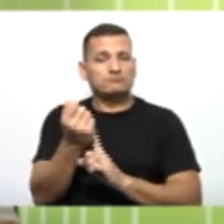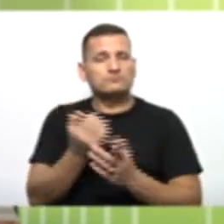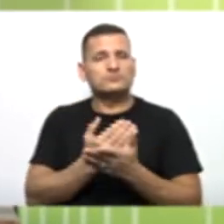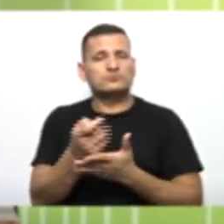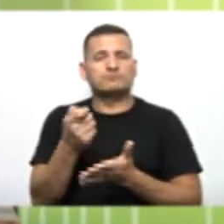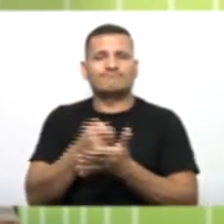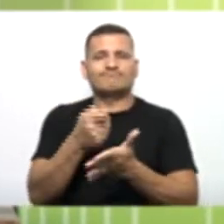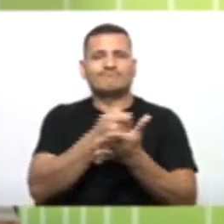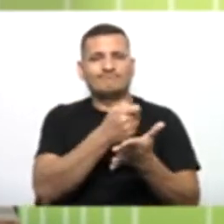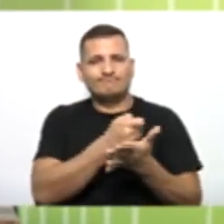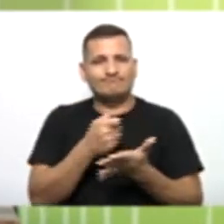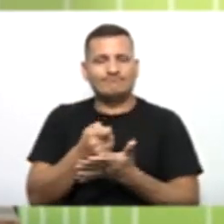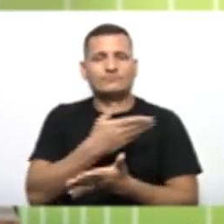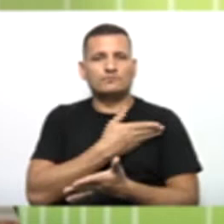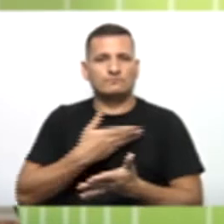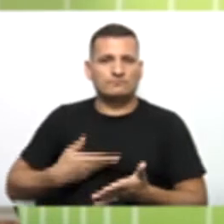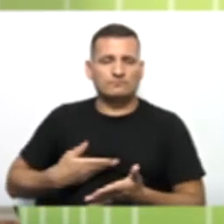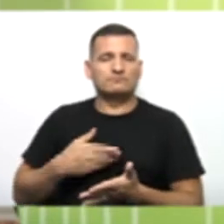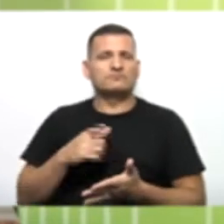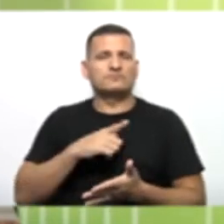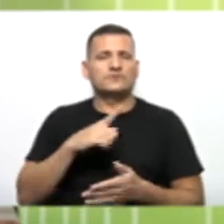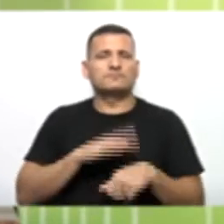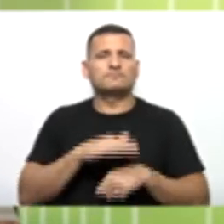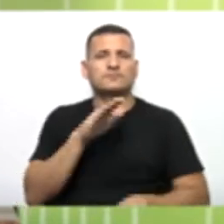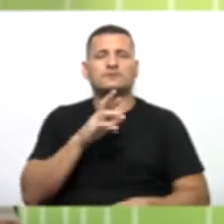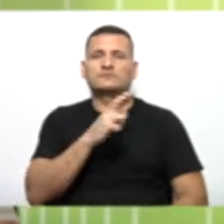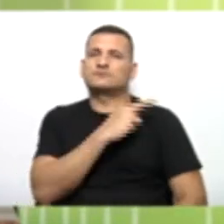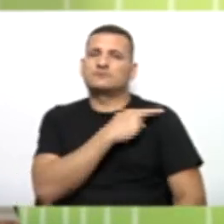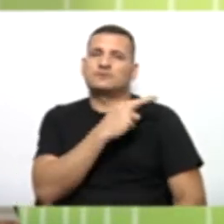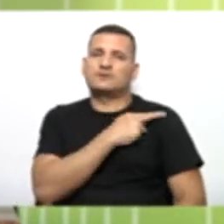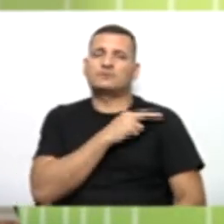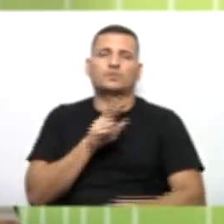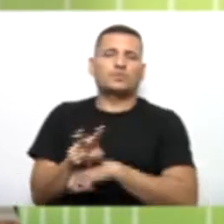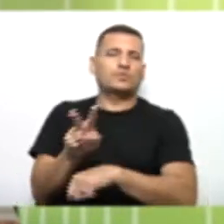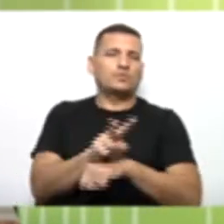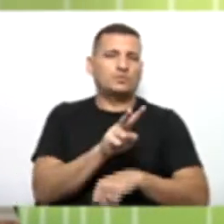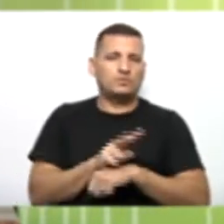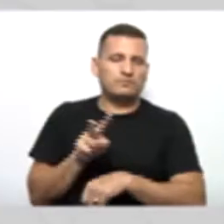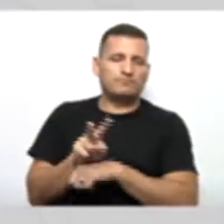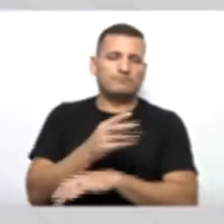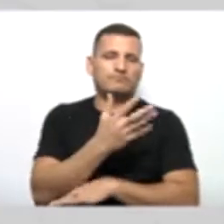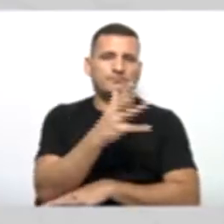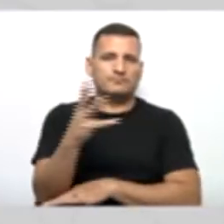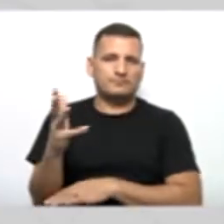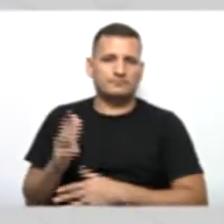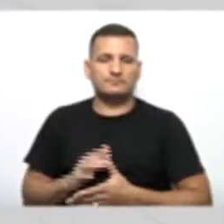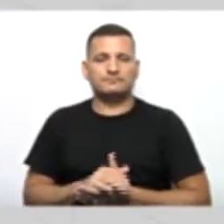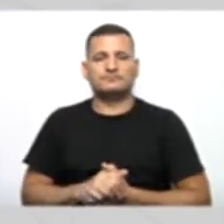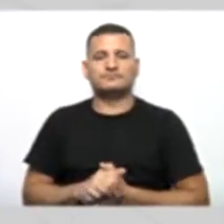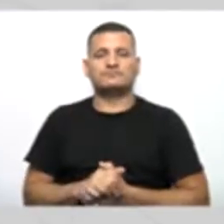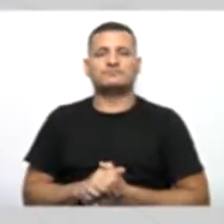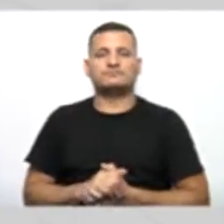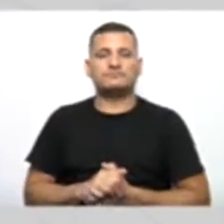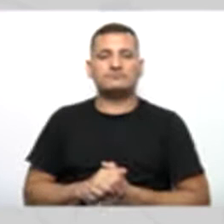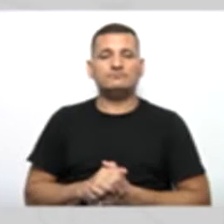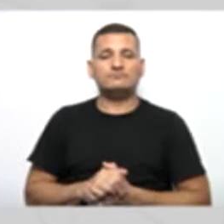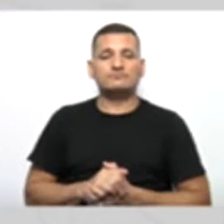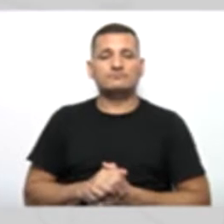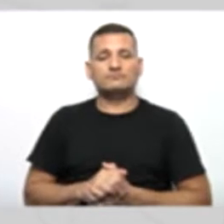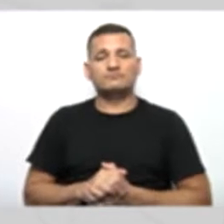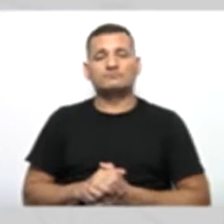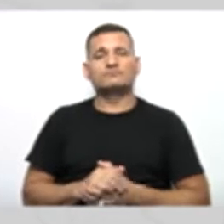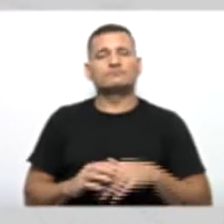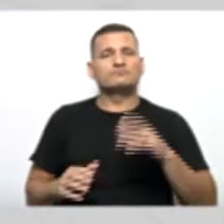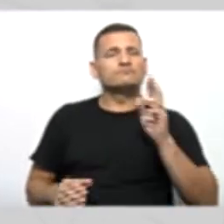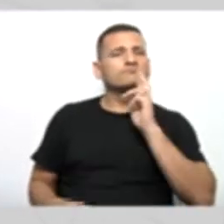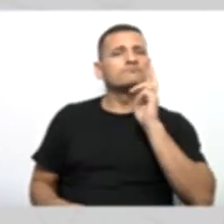governos tivessem uma ação mais efetiva buscando proteger o meio ambiente. E em resposta a essas exigências,